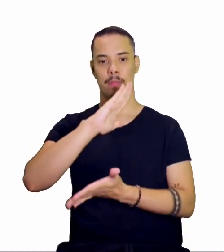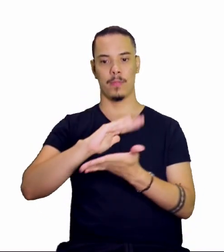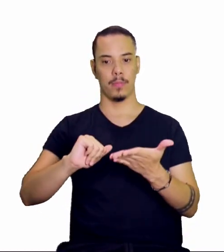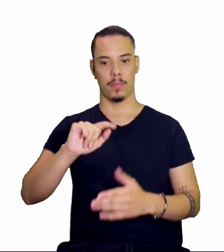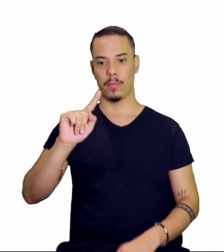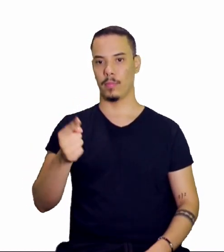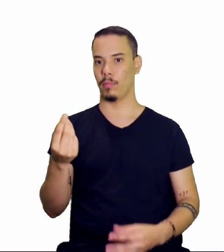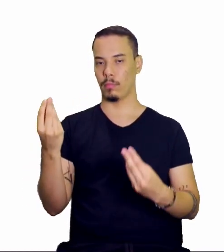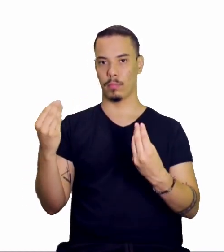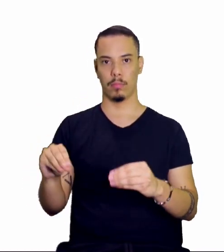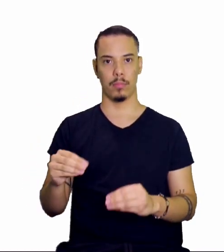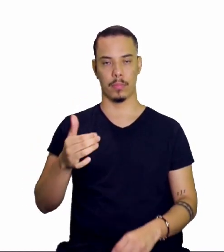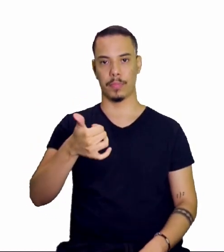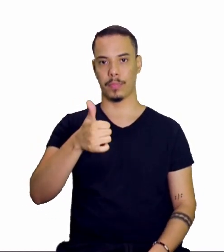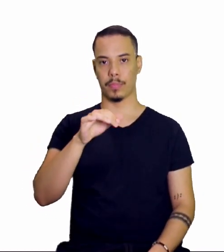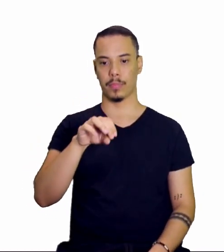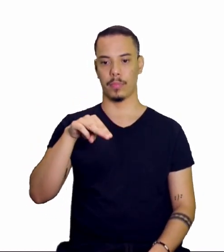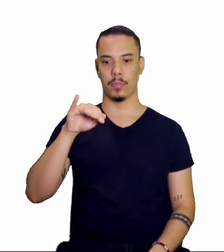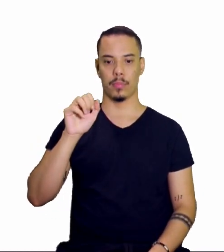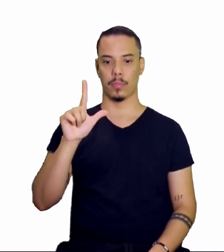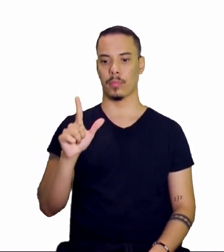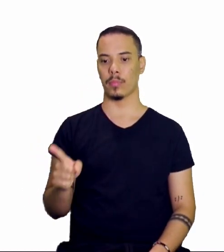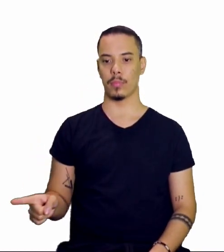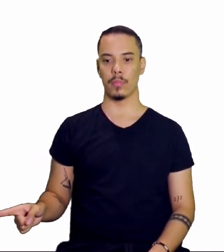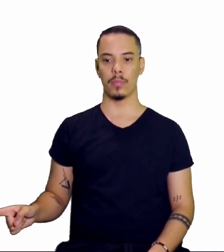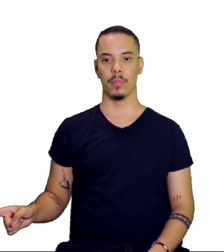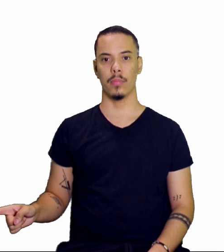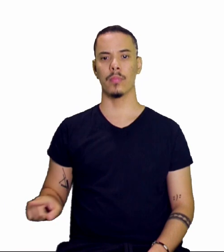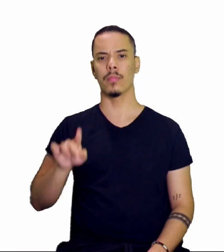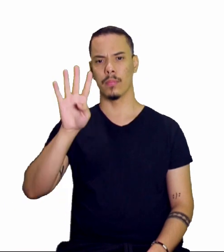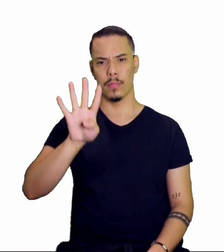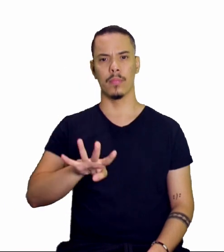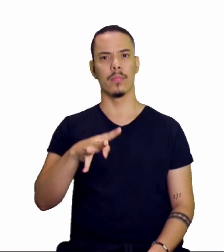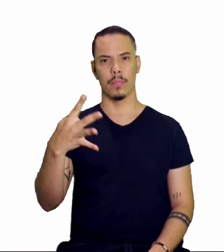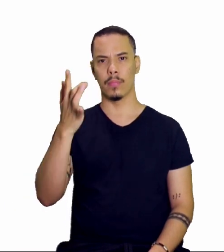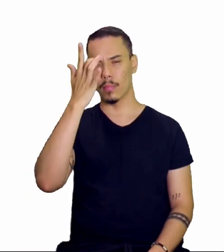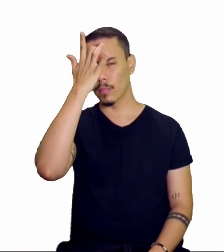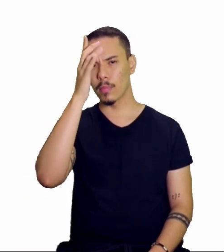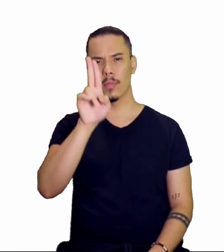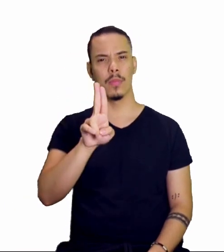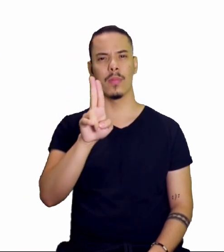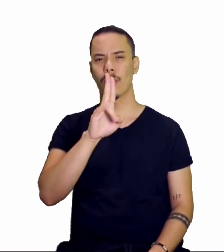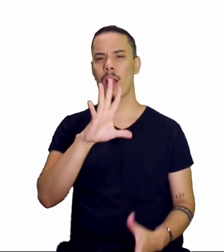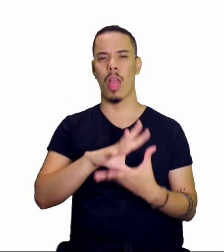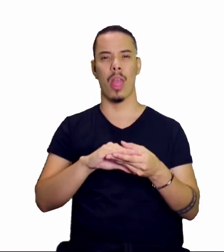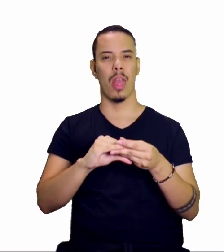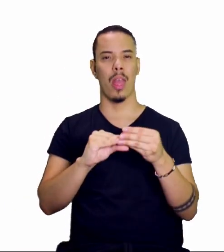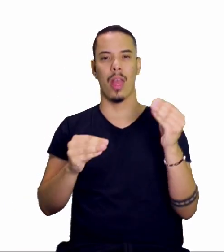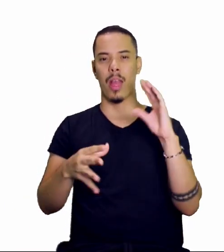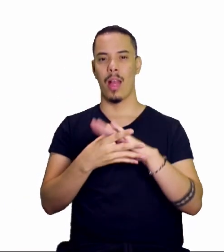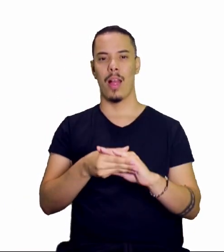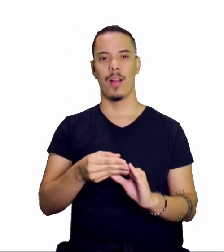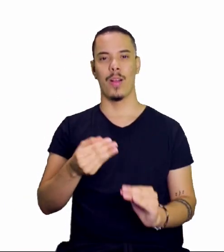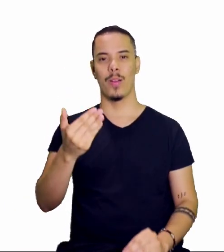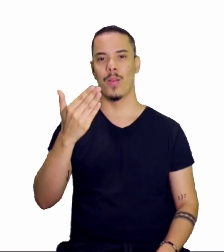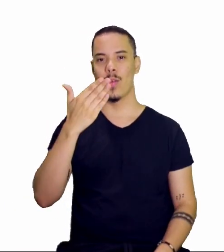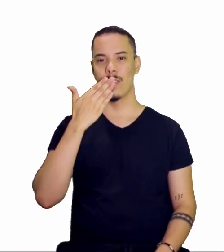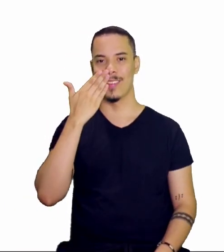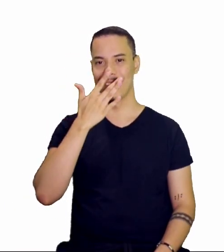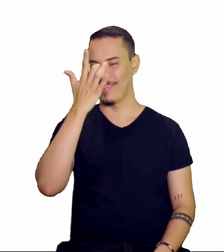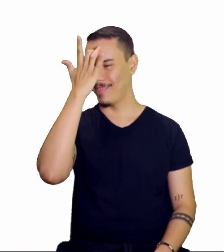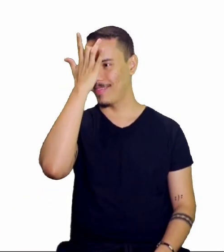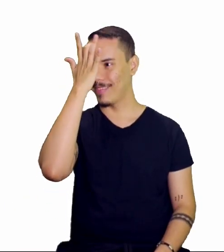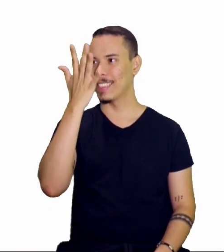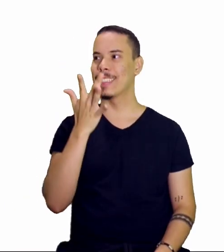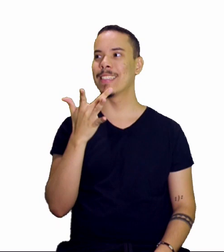lê. 10.000. 10.000 centímetros. Essa tabelinha é facinho de usar. Facinho, é uma mão no açúcar. Vamos ver mais uma ali, ó, de massa. Vamos fazer para